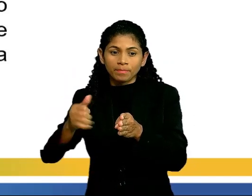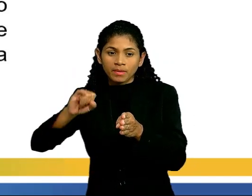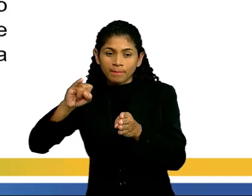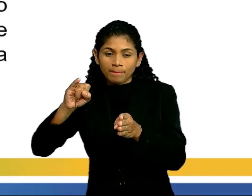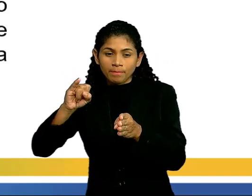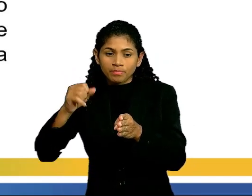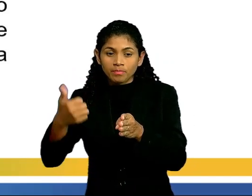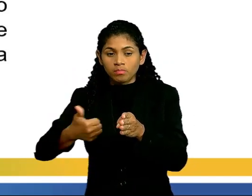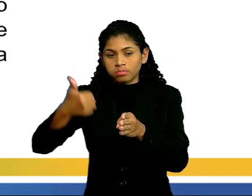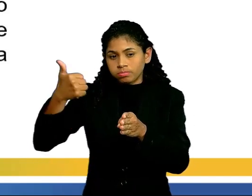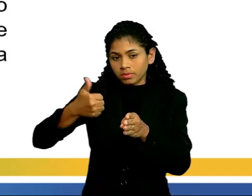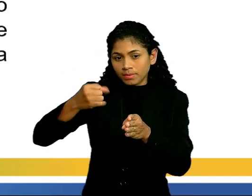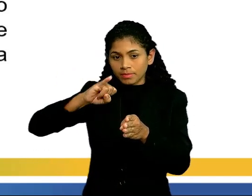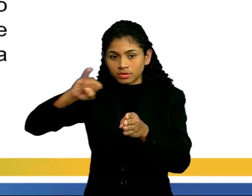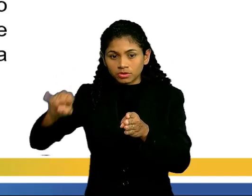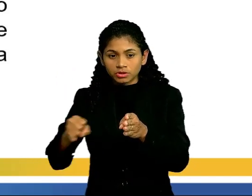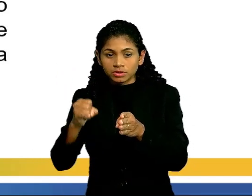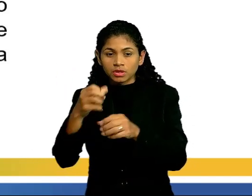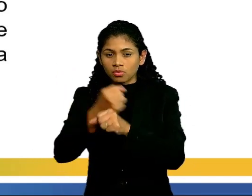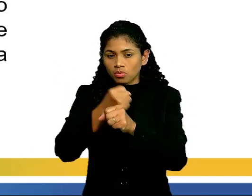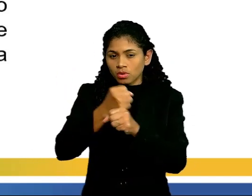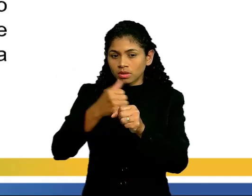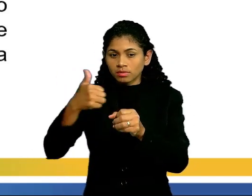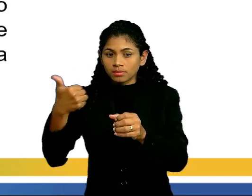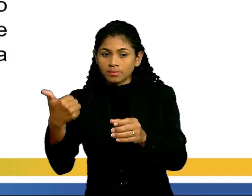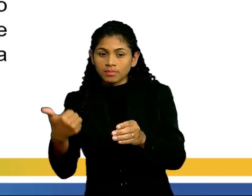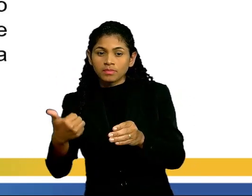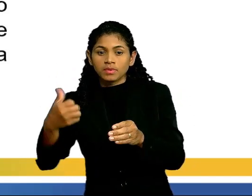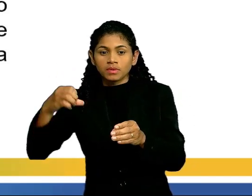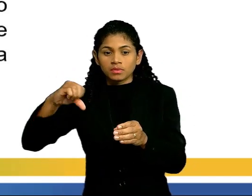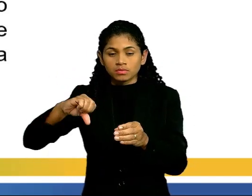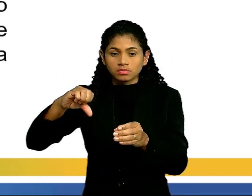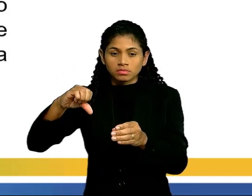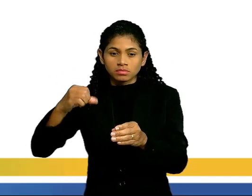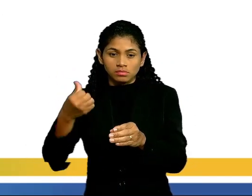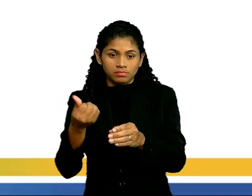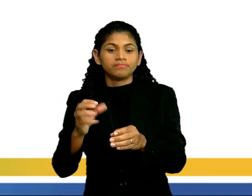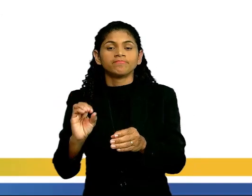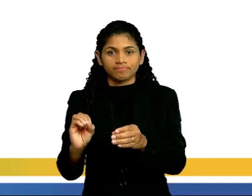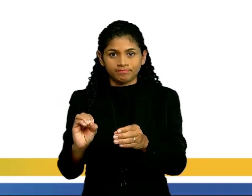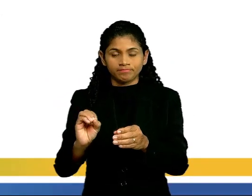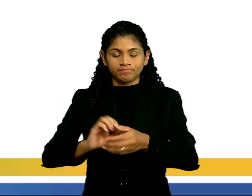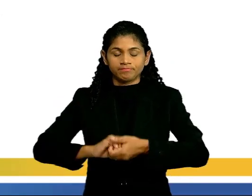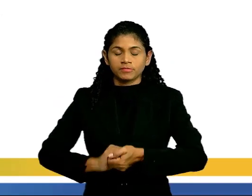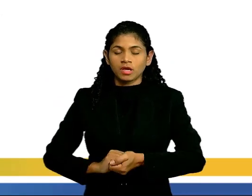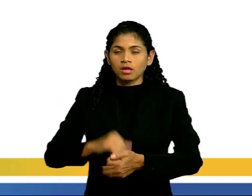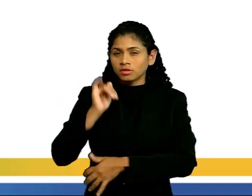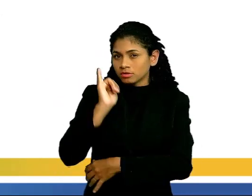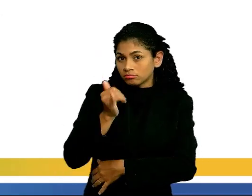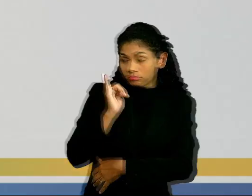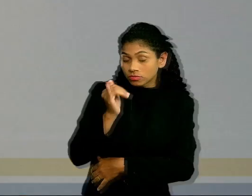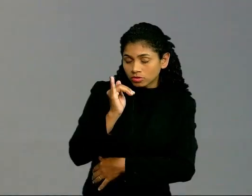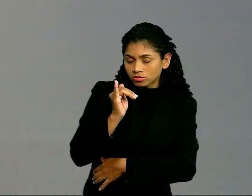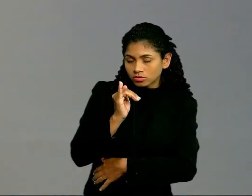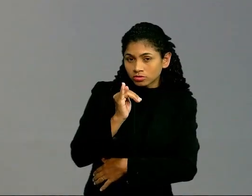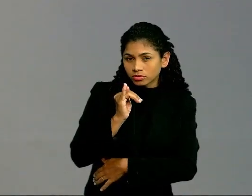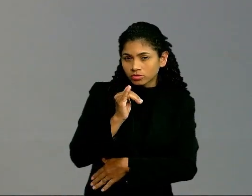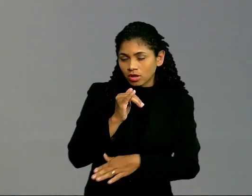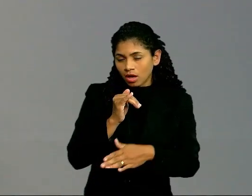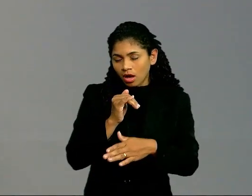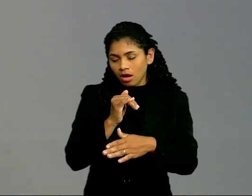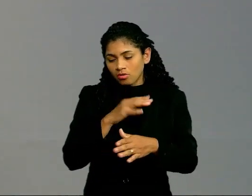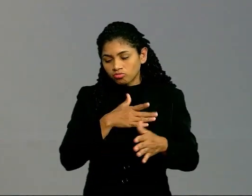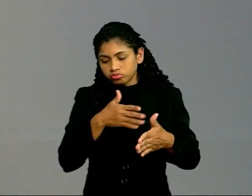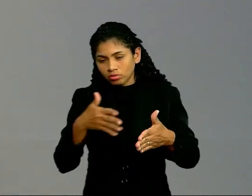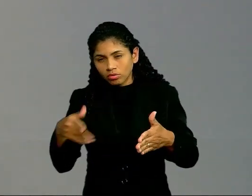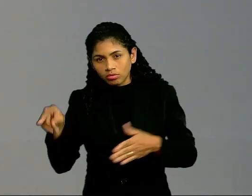dia, mês e ano, e narram aspectos da rotina da Carolina. Então, vamos lá, pessoal, a gente vai dar